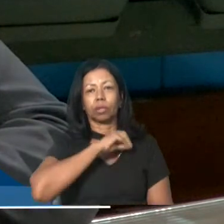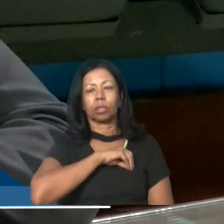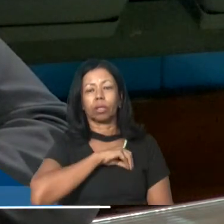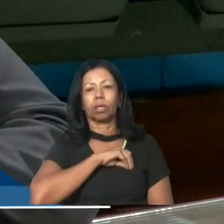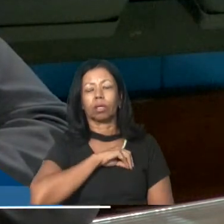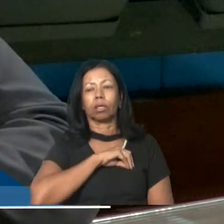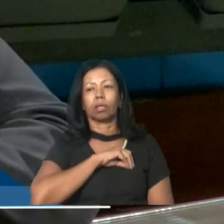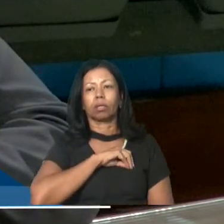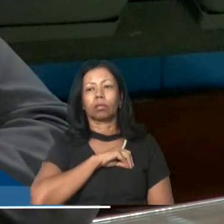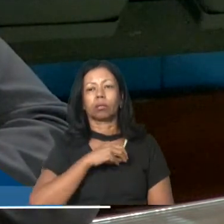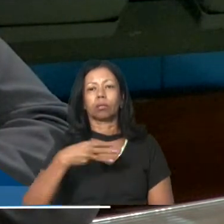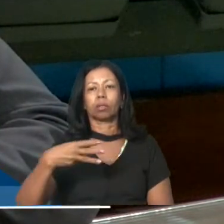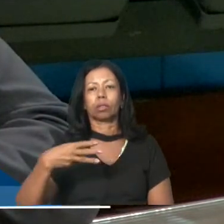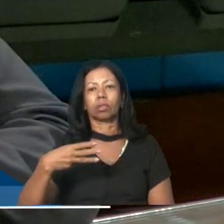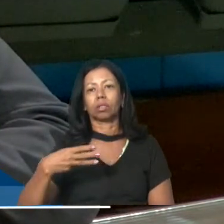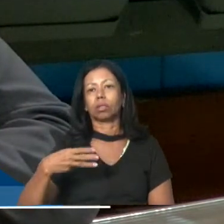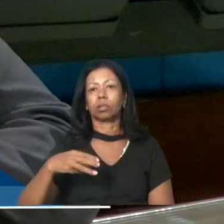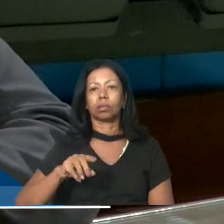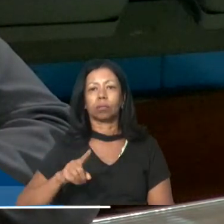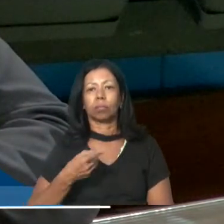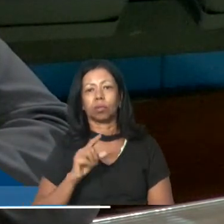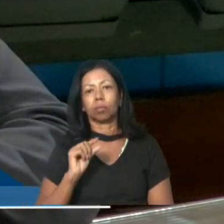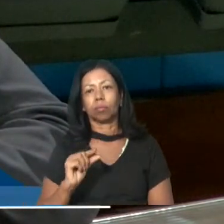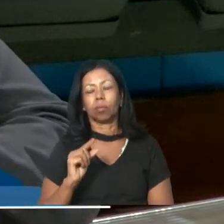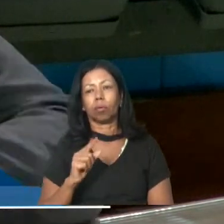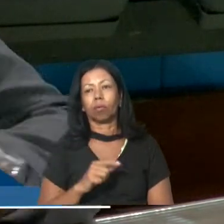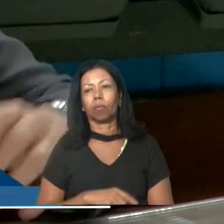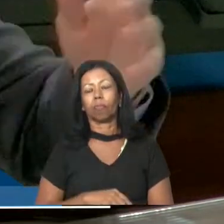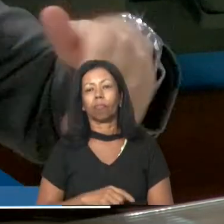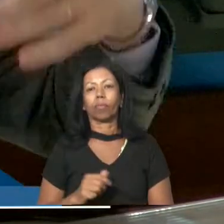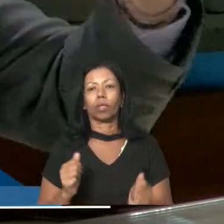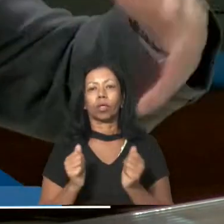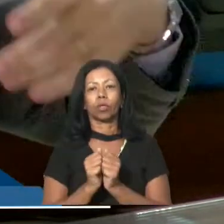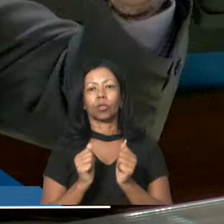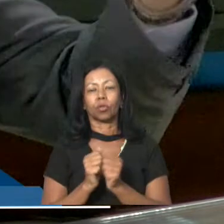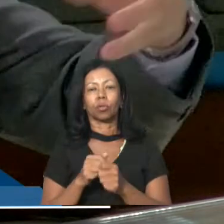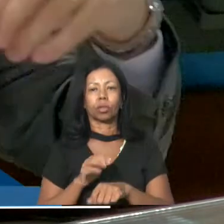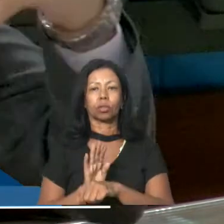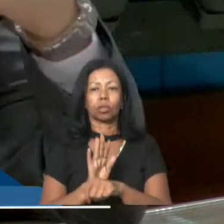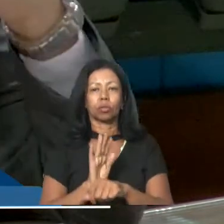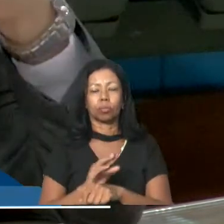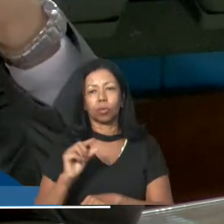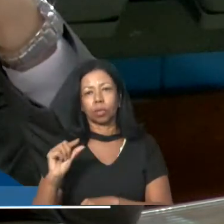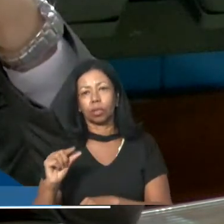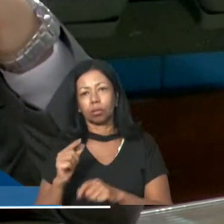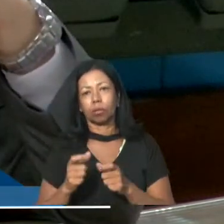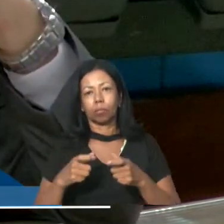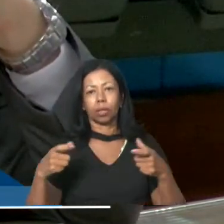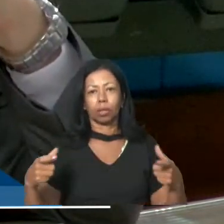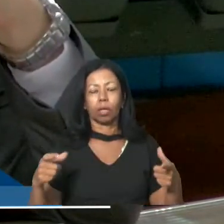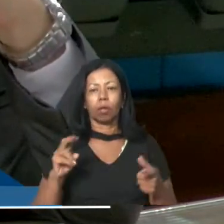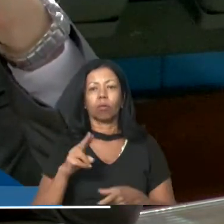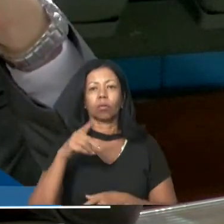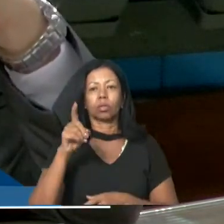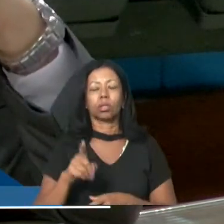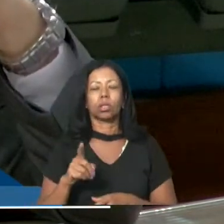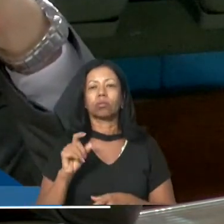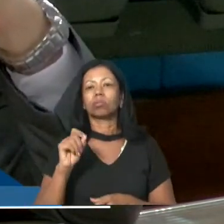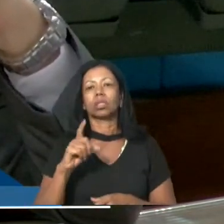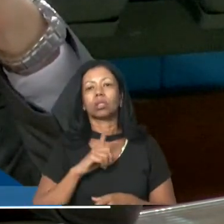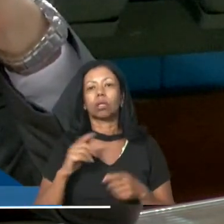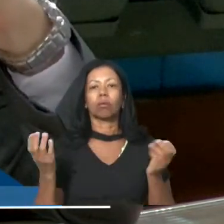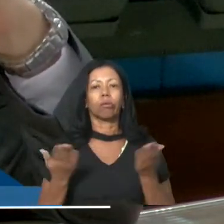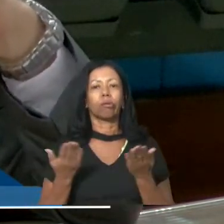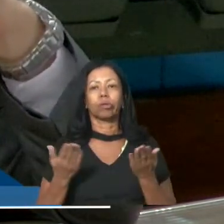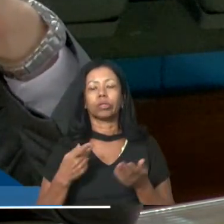de 3 mil e poucos reais, a base, aí junto aqueles benefíciozinhos para aumentar um pouco. Ou seja, que atrativo que se tem